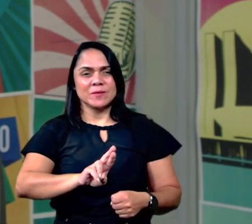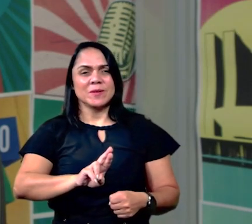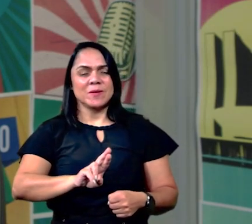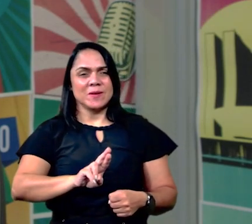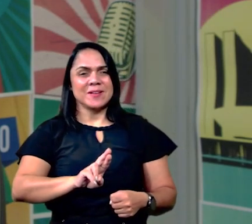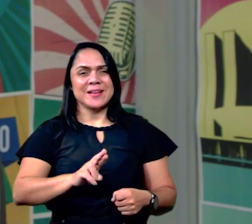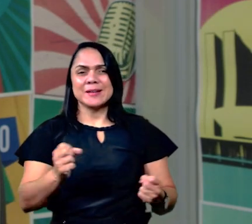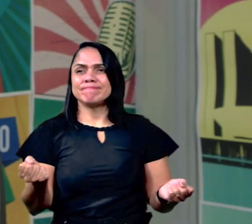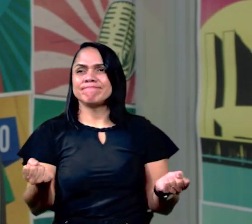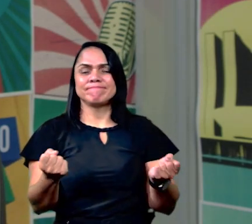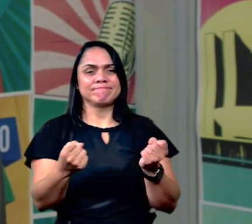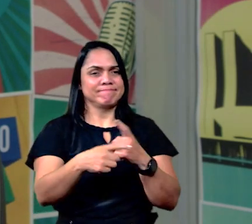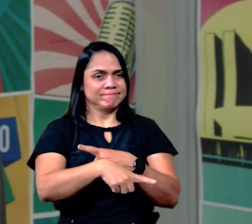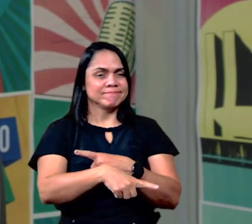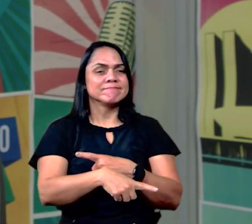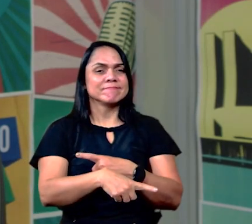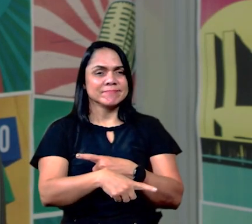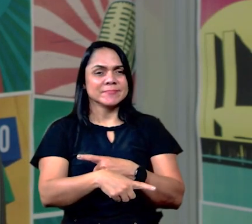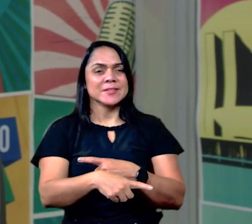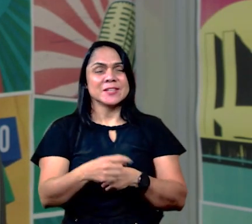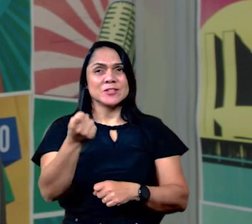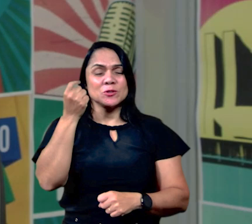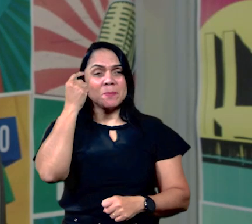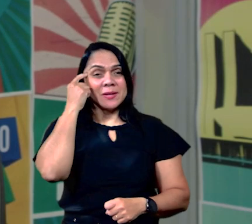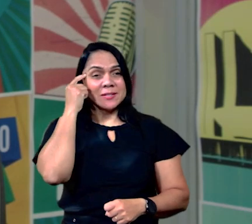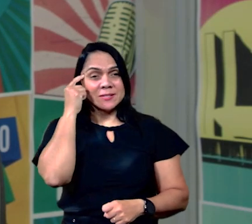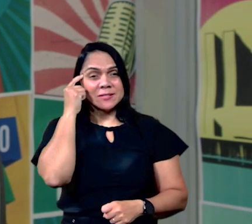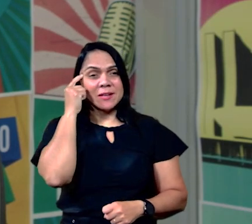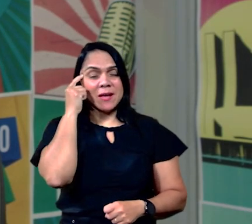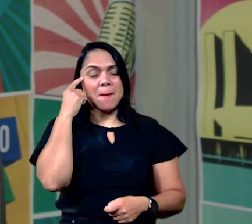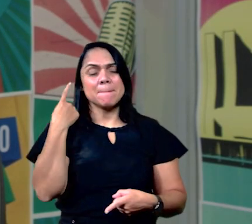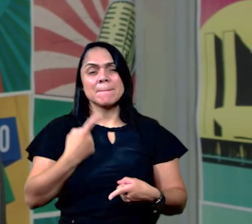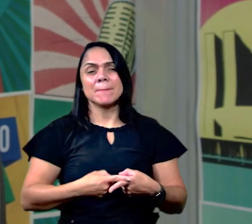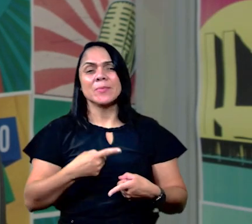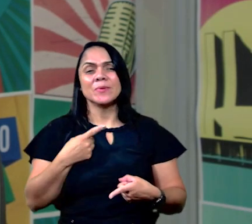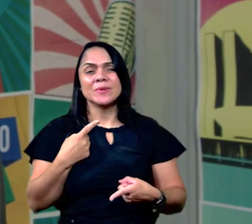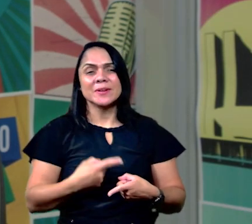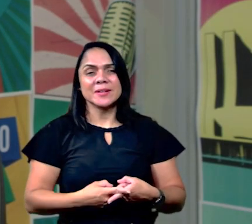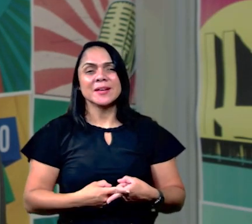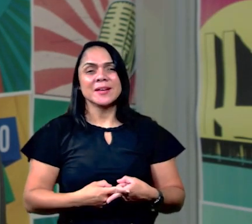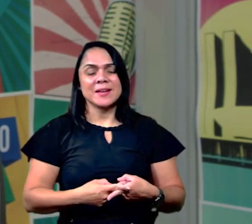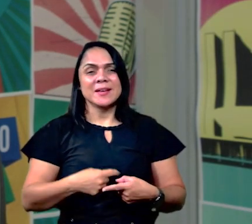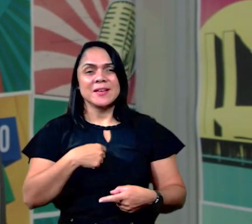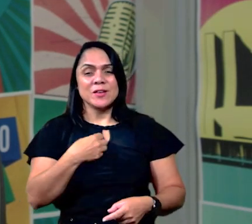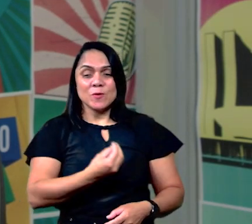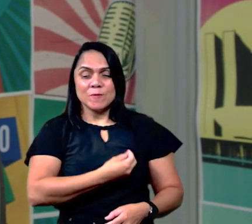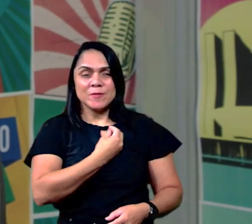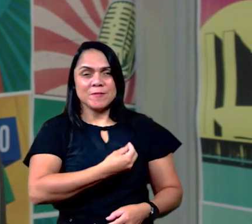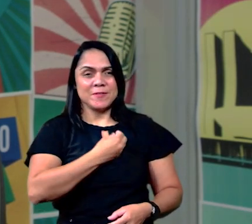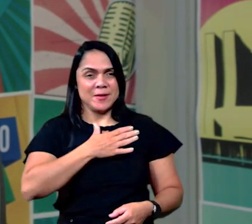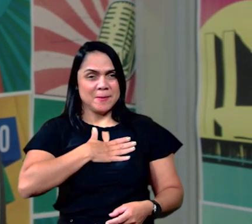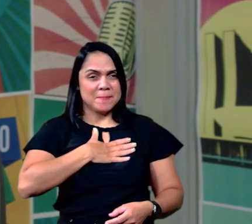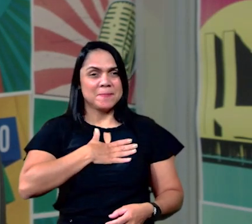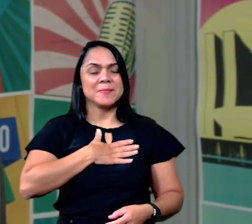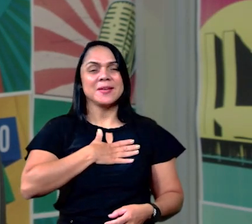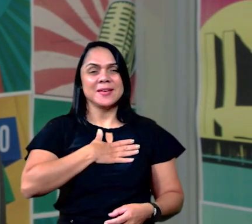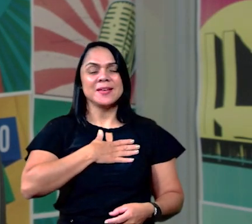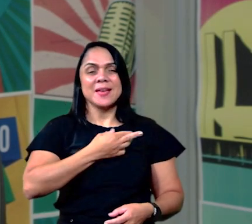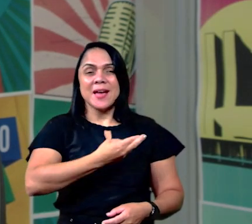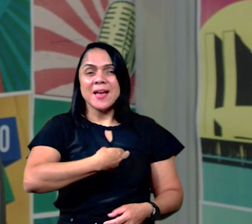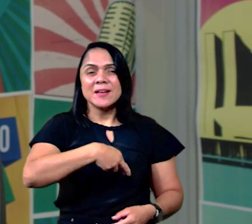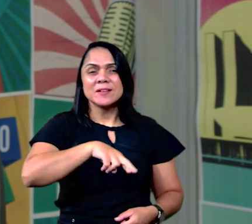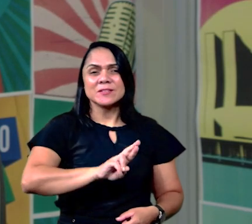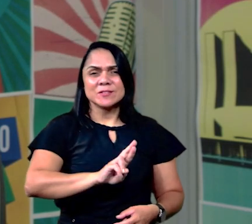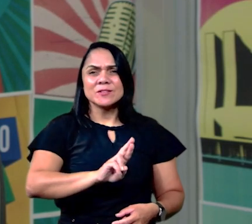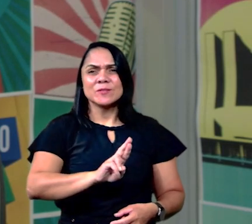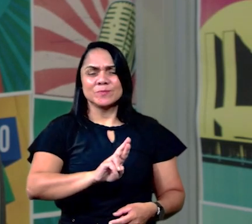muito controverso ainda, de pensar que por que, não é, para eu viver a minha religiosidade, eu preciso